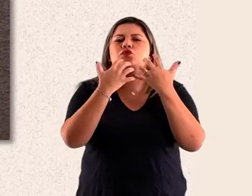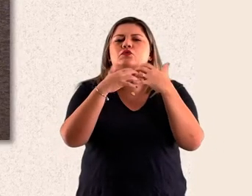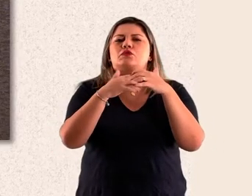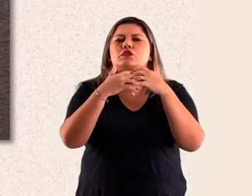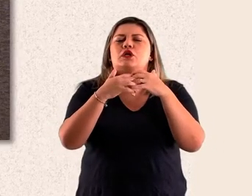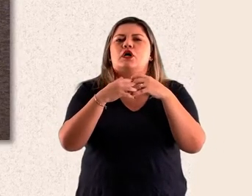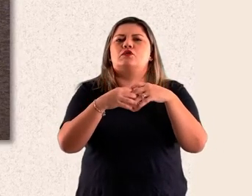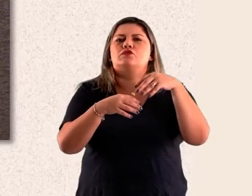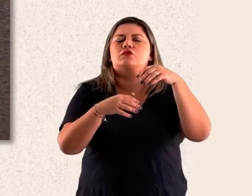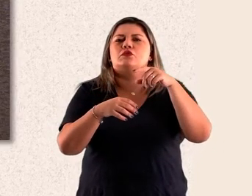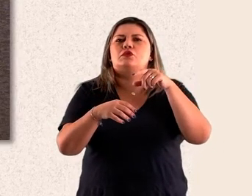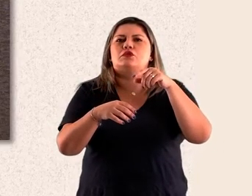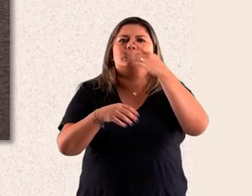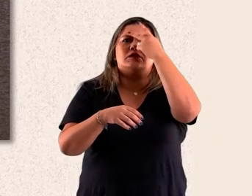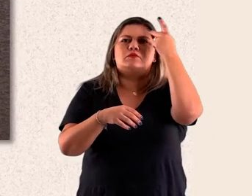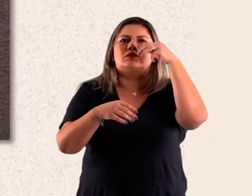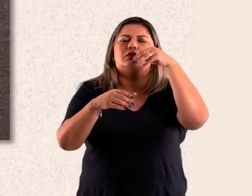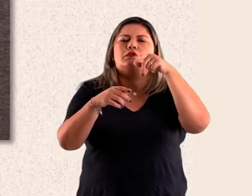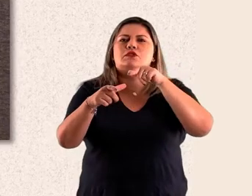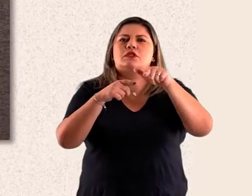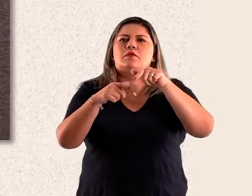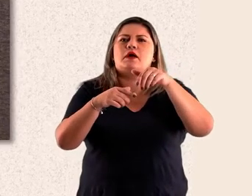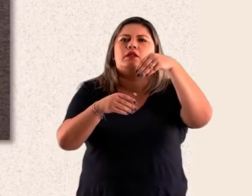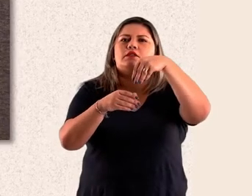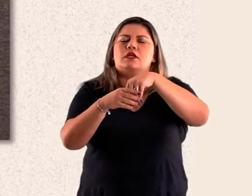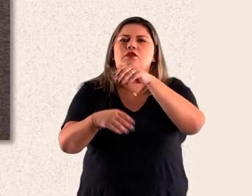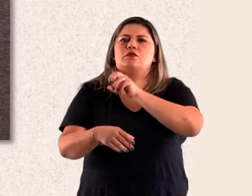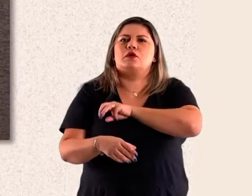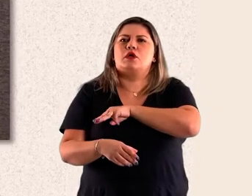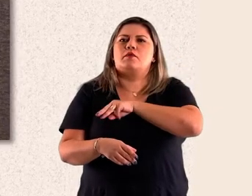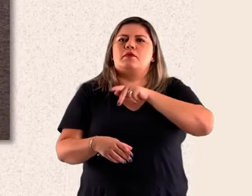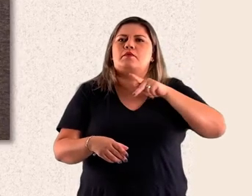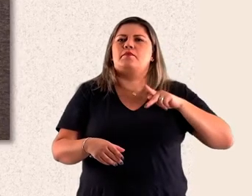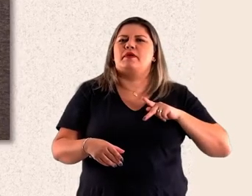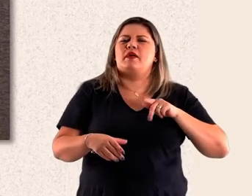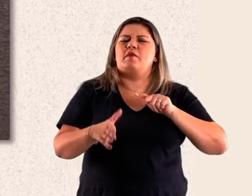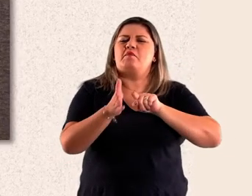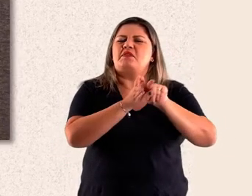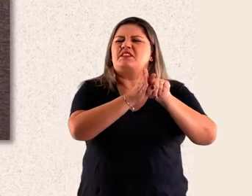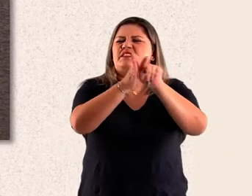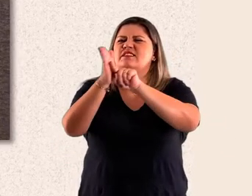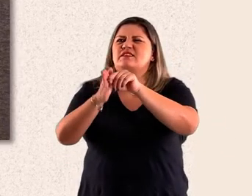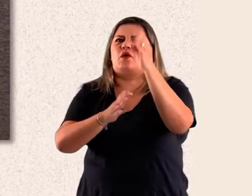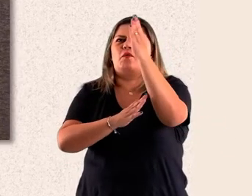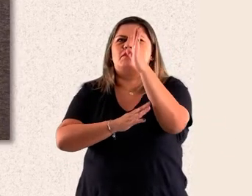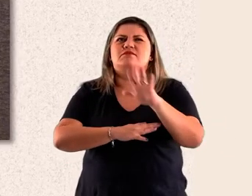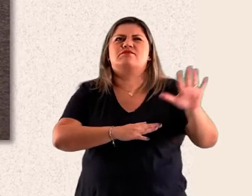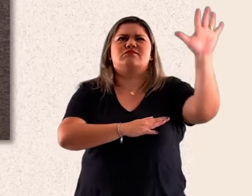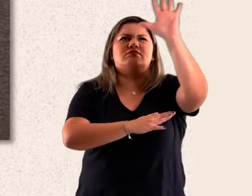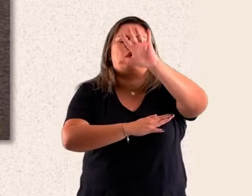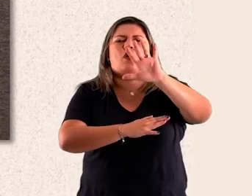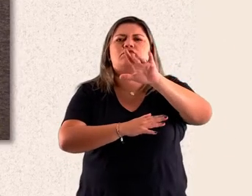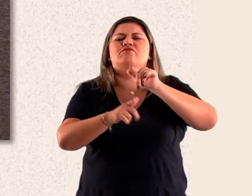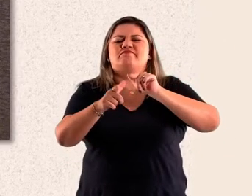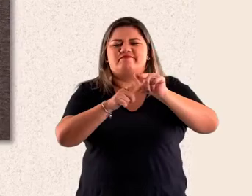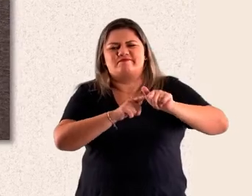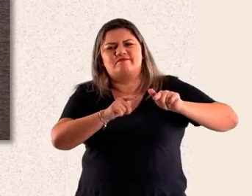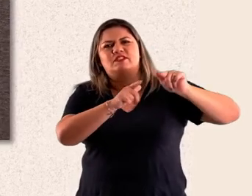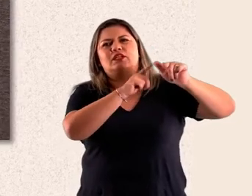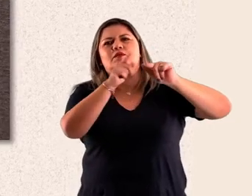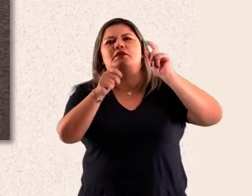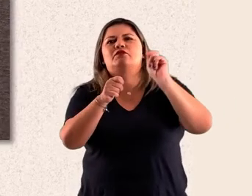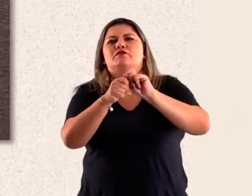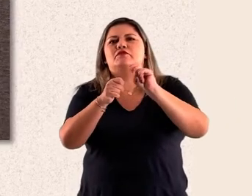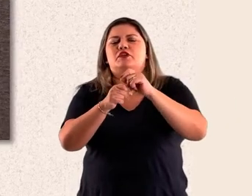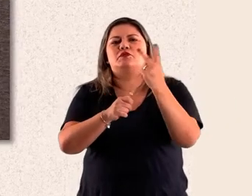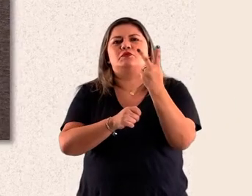servidores do ministério público e nós temos agora esse uma piada ou uma pesquisa gigantesca feita no Brasil inteiro e que é um trabalho de peso realizado por vocês